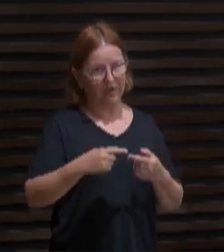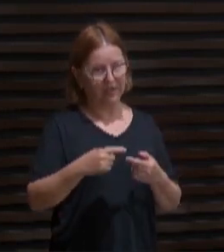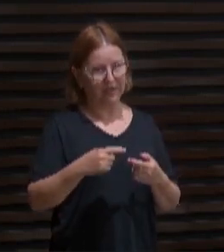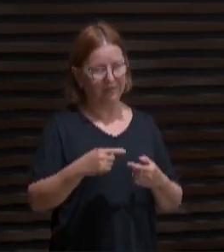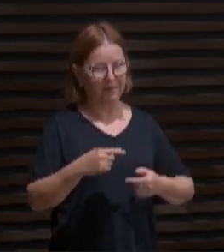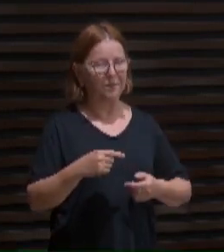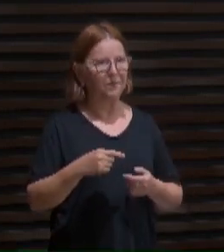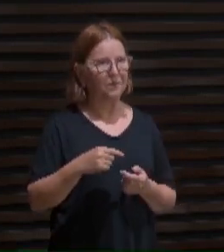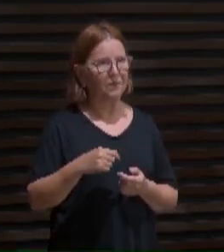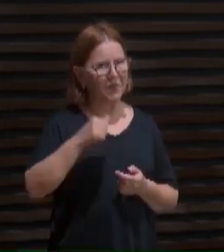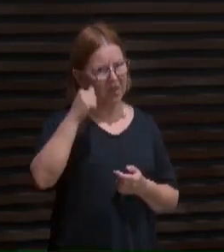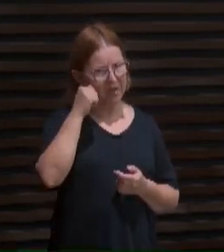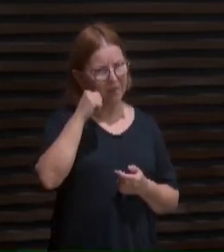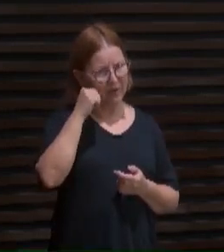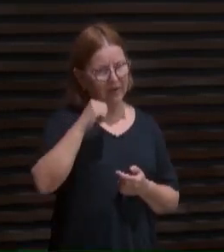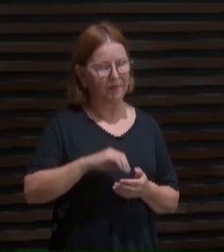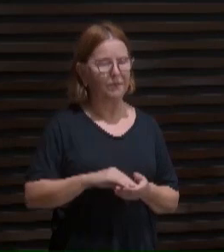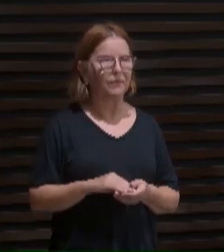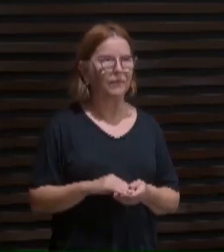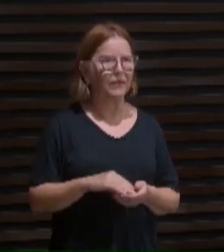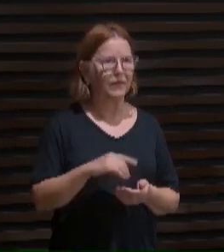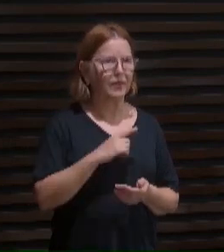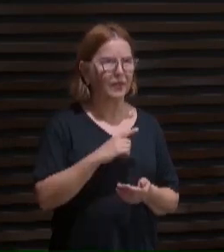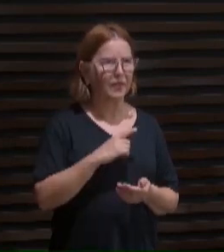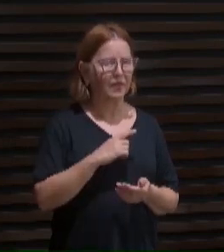feminina. Ela é uma filósofa